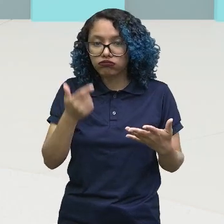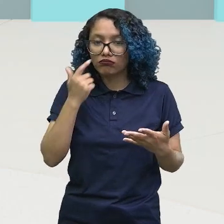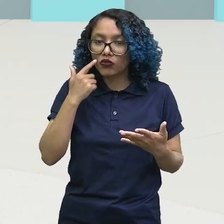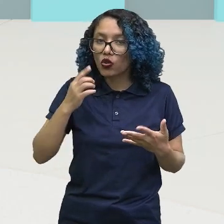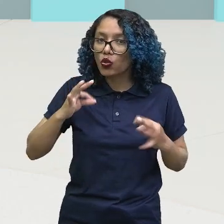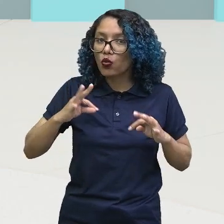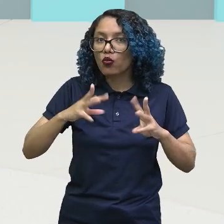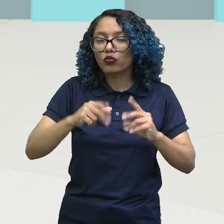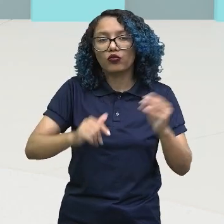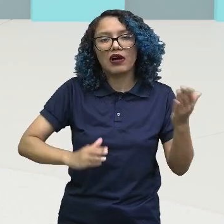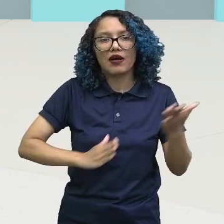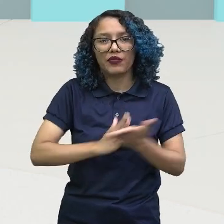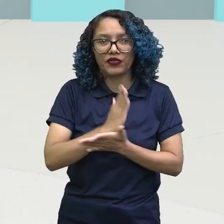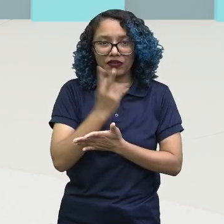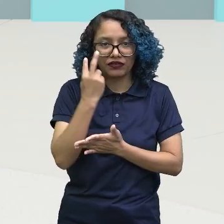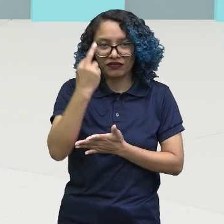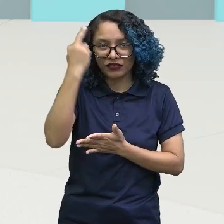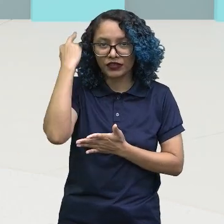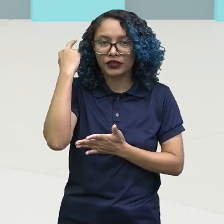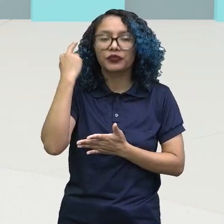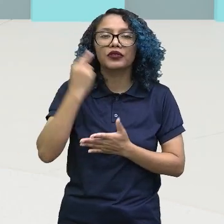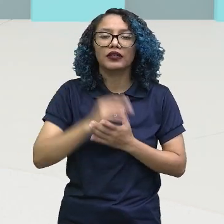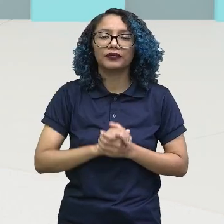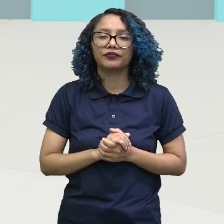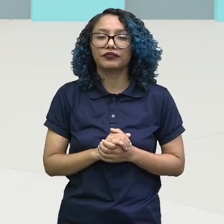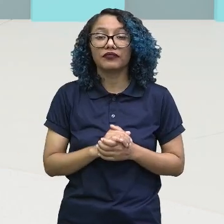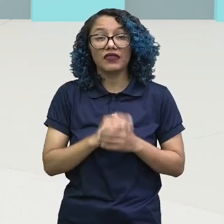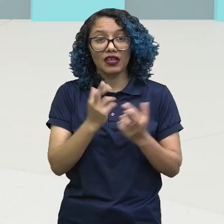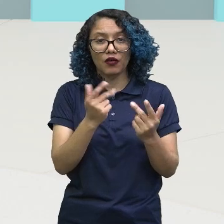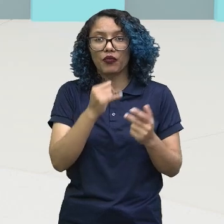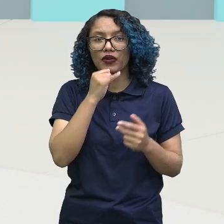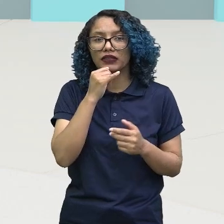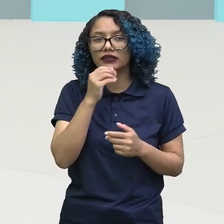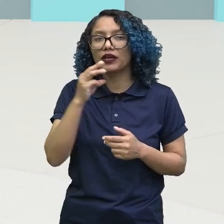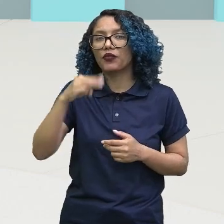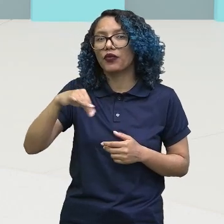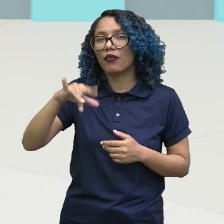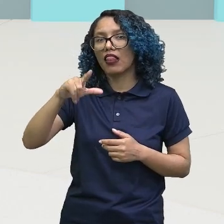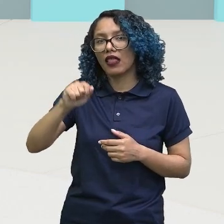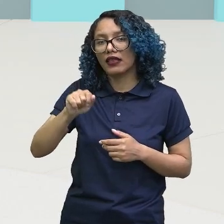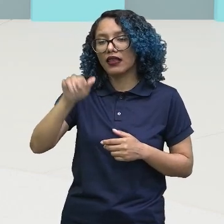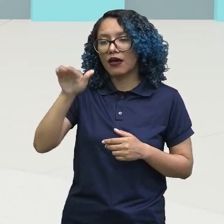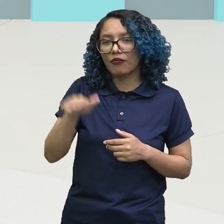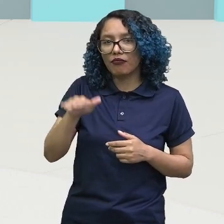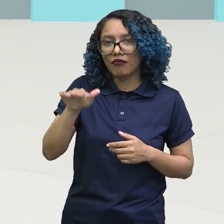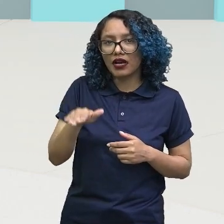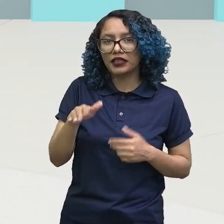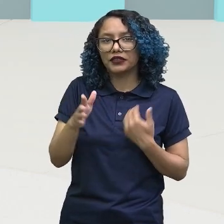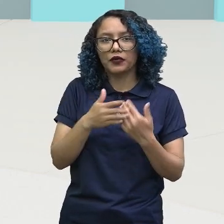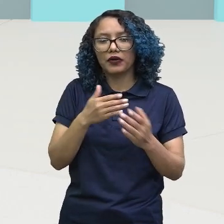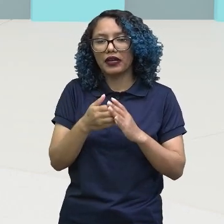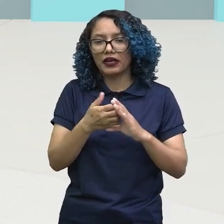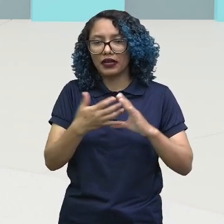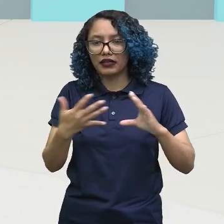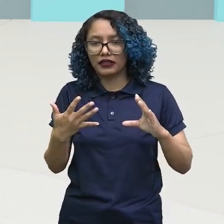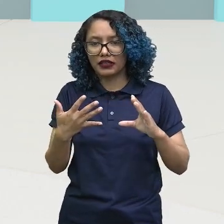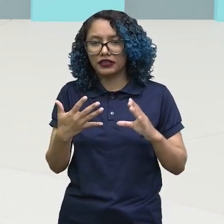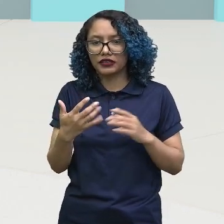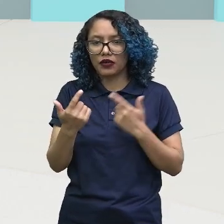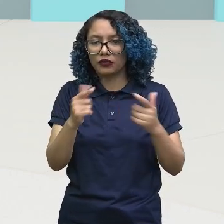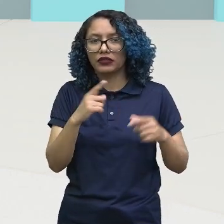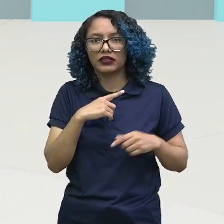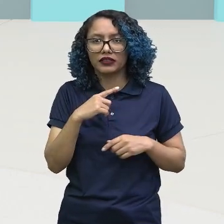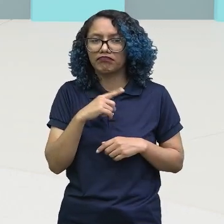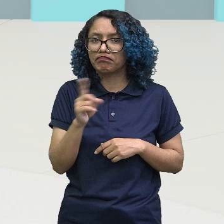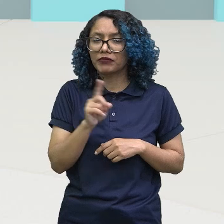no vestibular. É a mesma ideia que dizer, Milena é baixa. Milena tem qualquer outra característica, a partir da frase que eu falei? Não, Milena